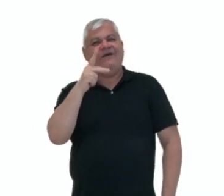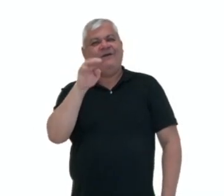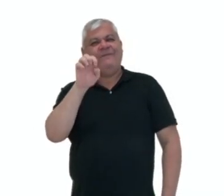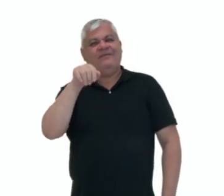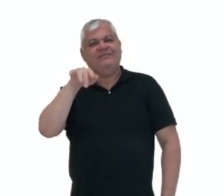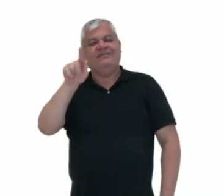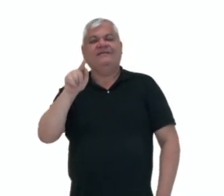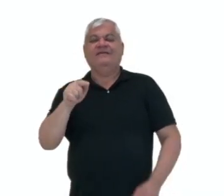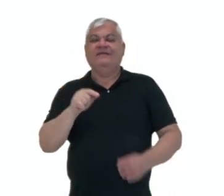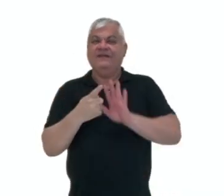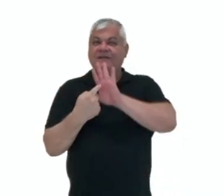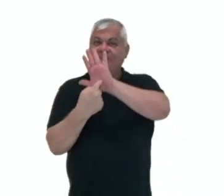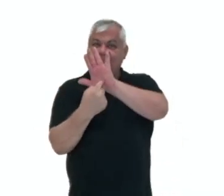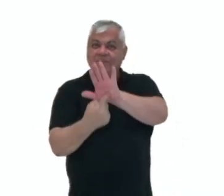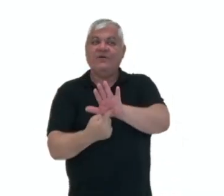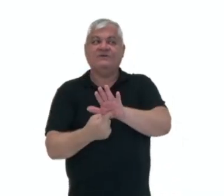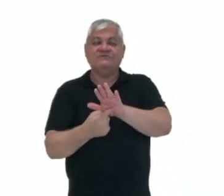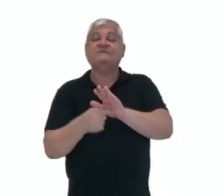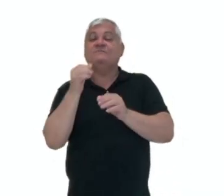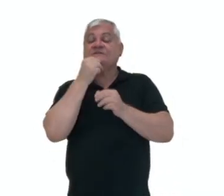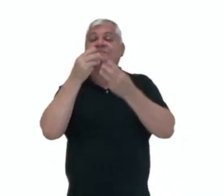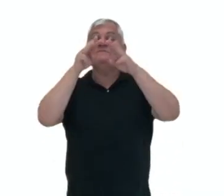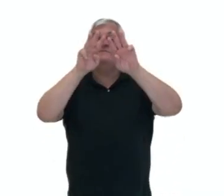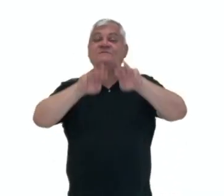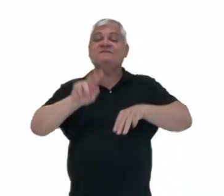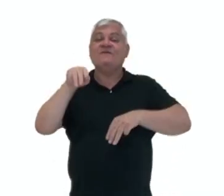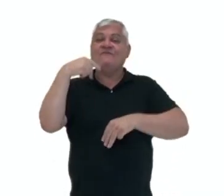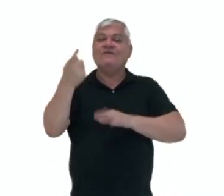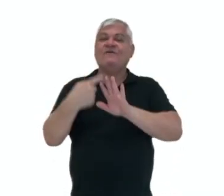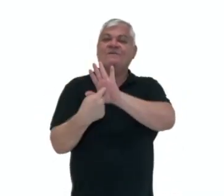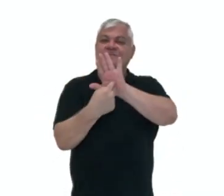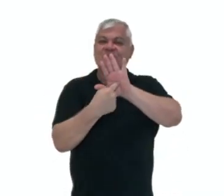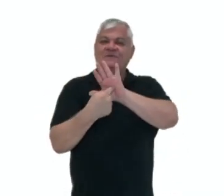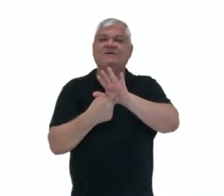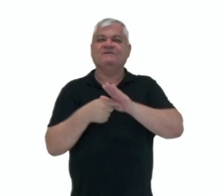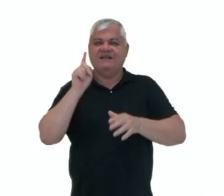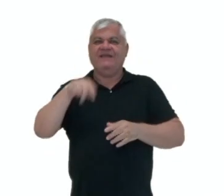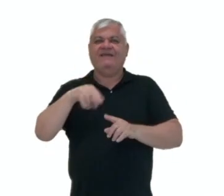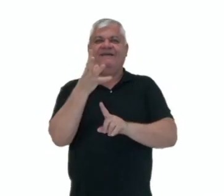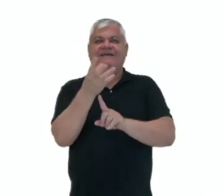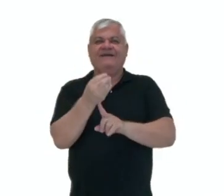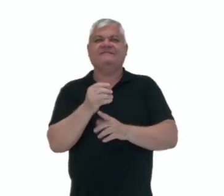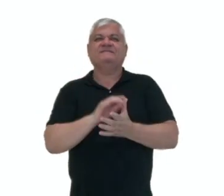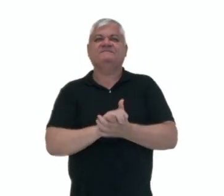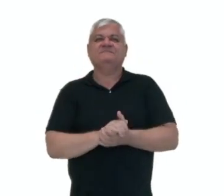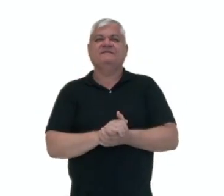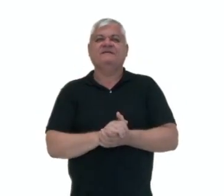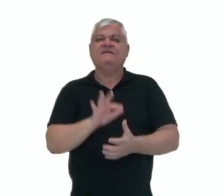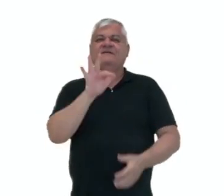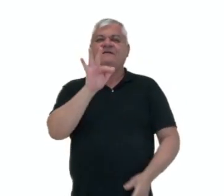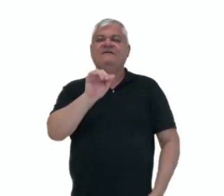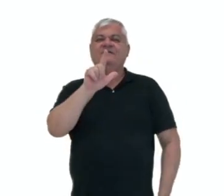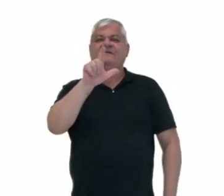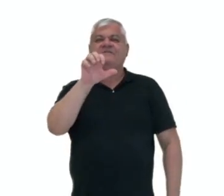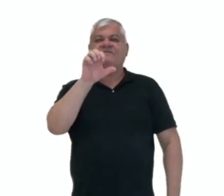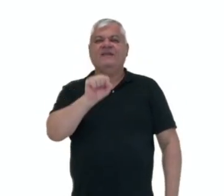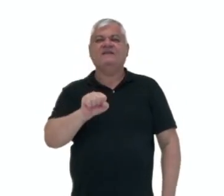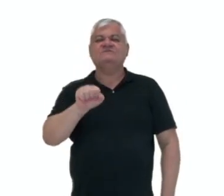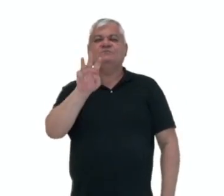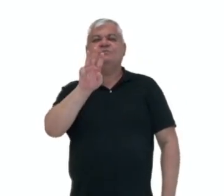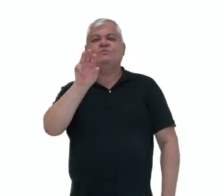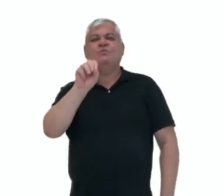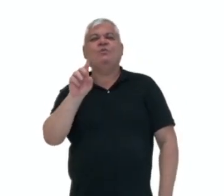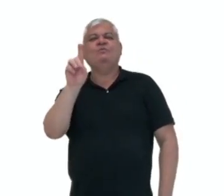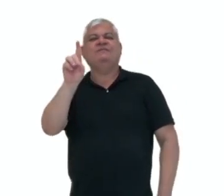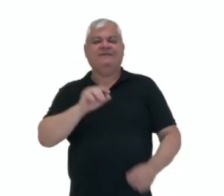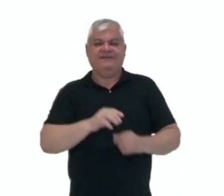arte para fora dos museus, fazer com que a pessoa participasse, e ele dá esse termo para esse tipo de arte. E nós temos agora o Flash Mode, que já é